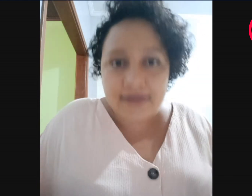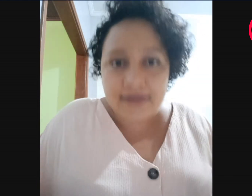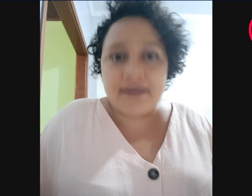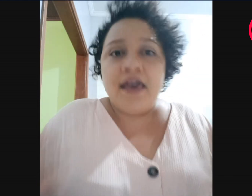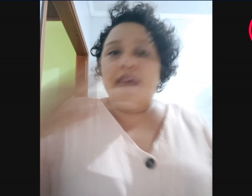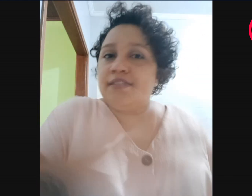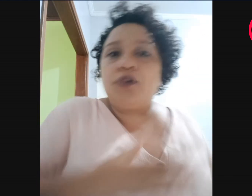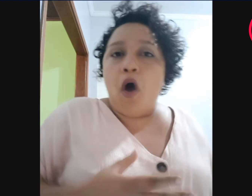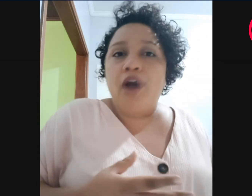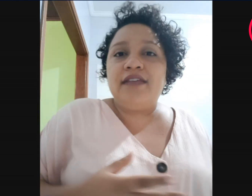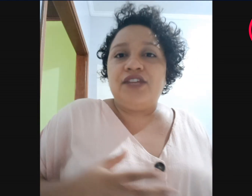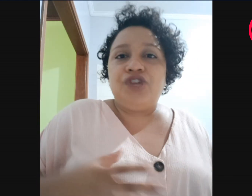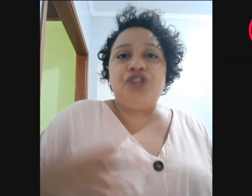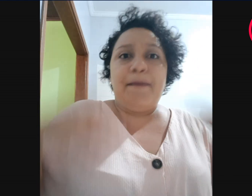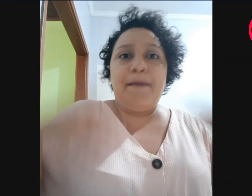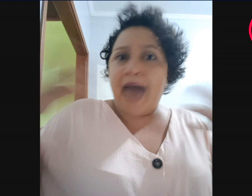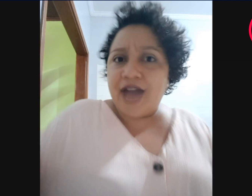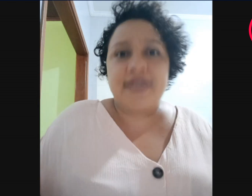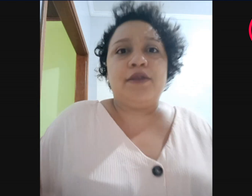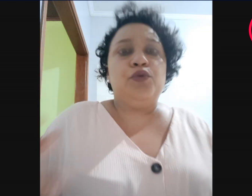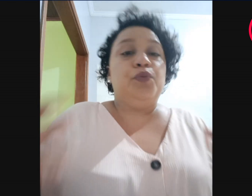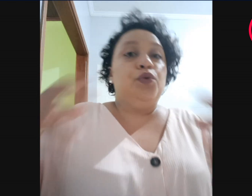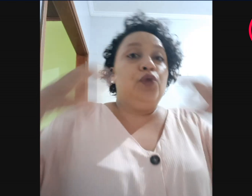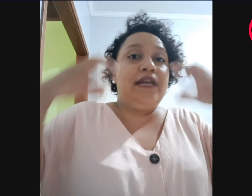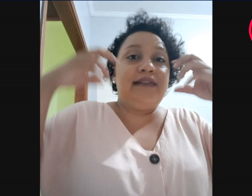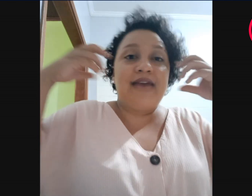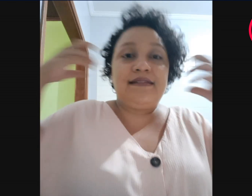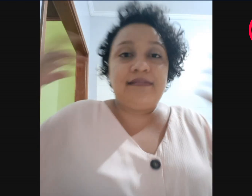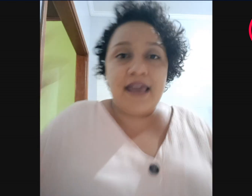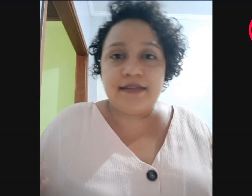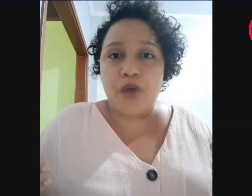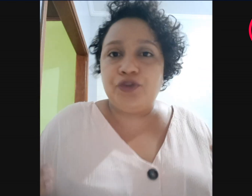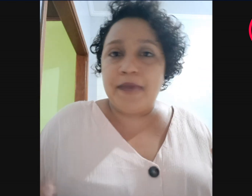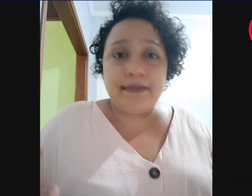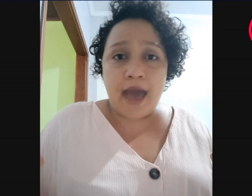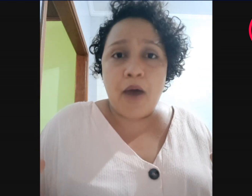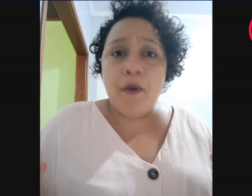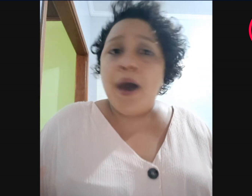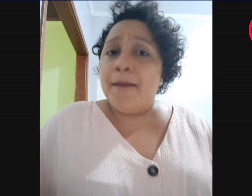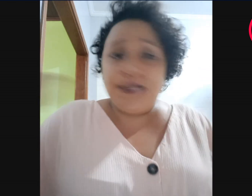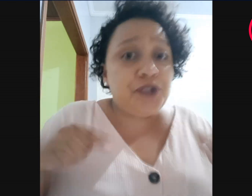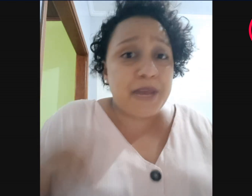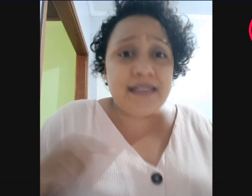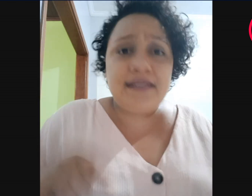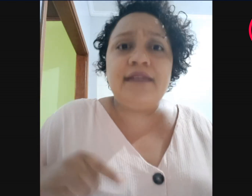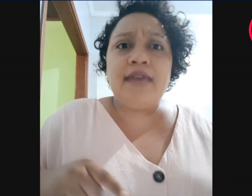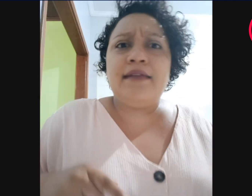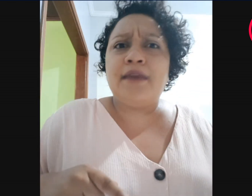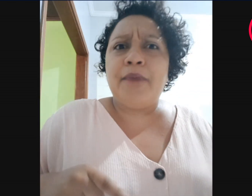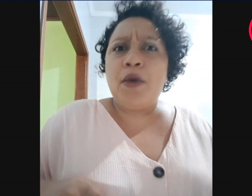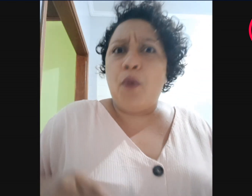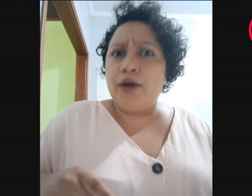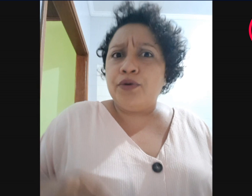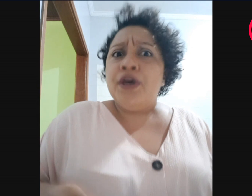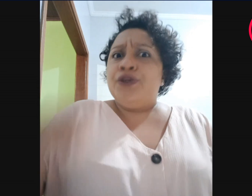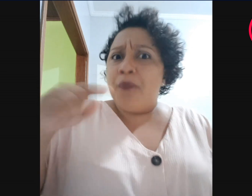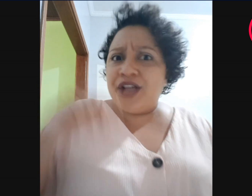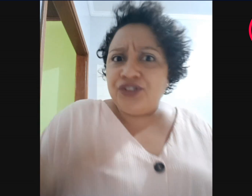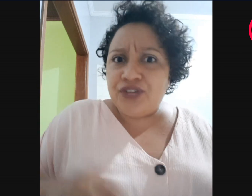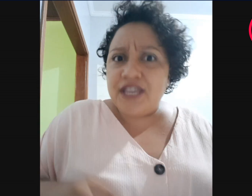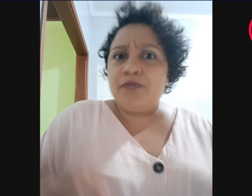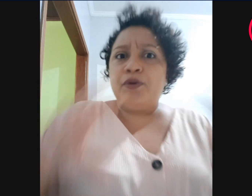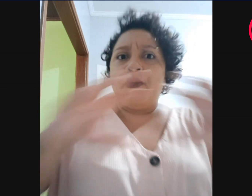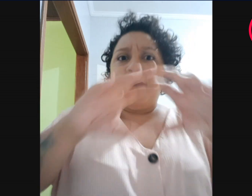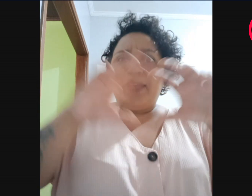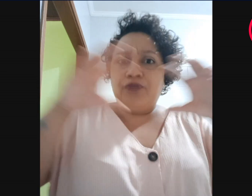ataques nas escolas a gente debate a questão do bullying da assistência saúde mental mas a gente precisa entender também o quanto que o